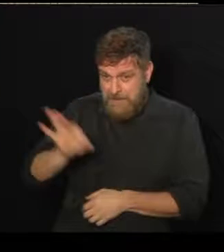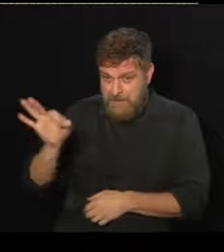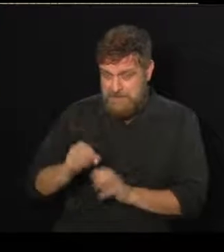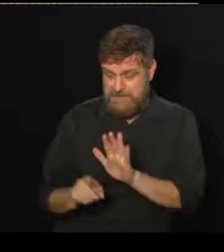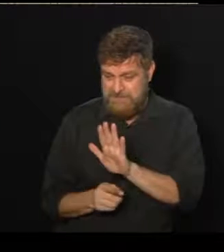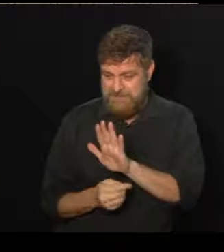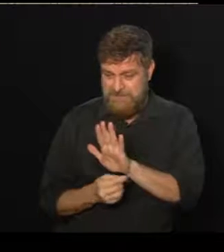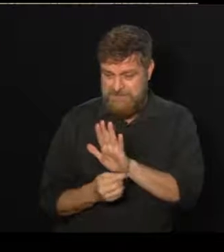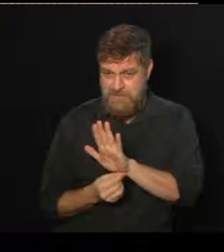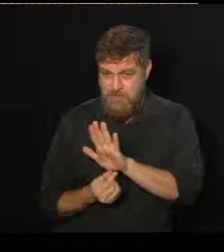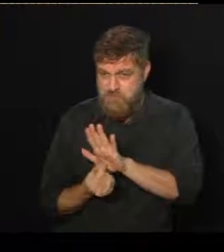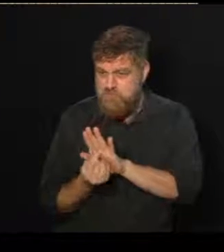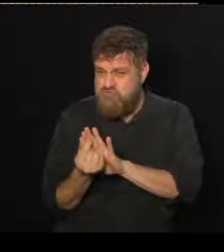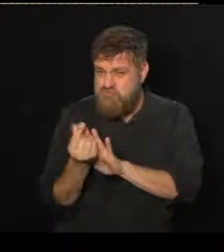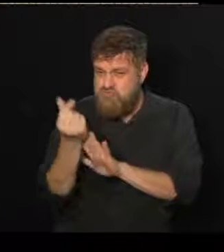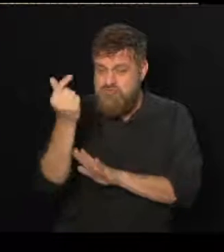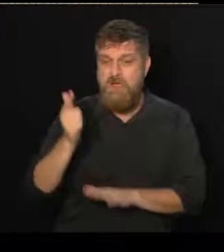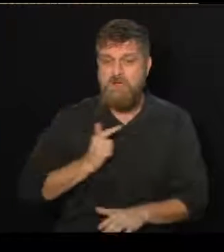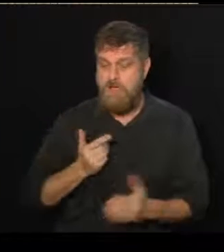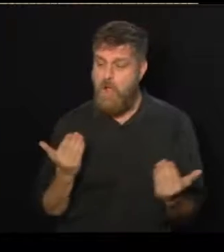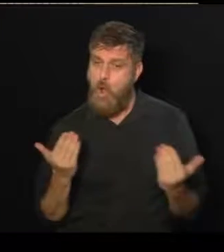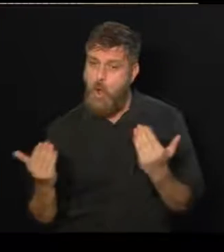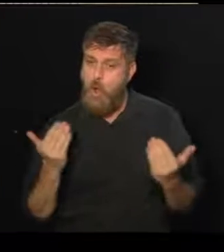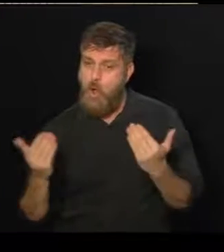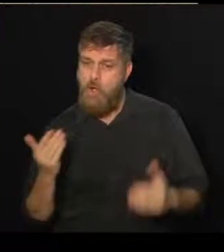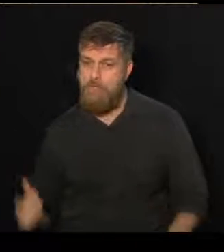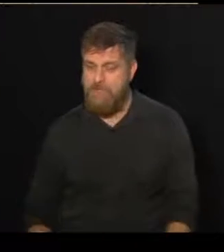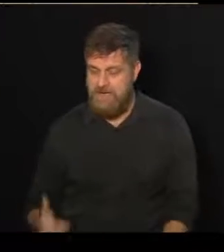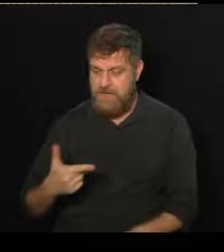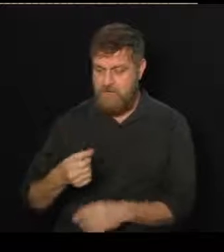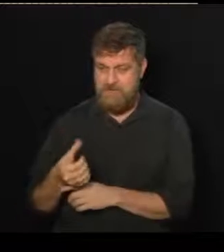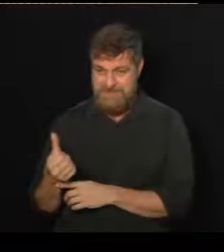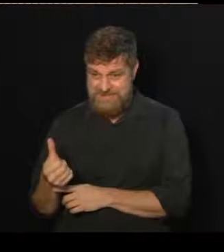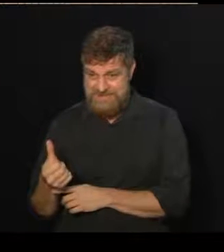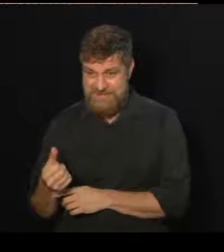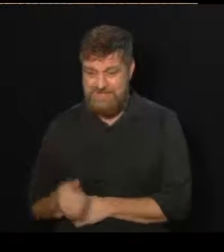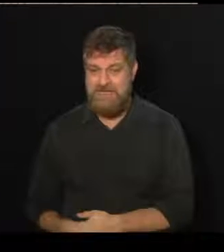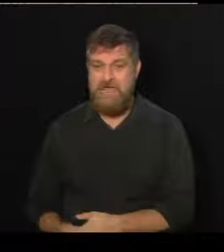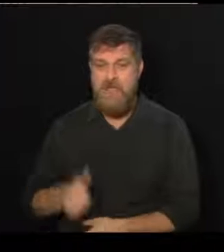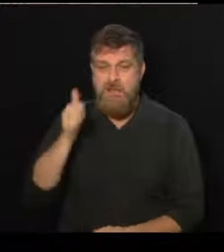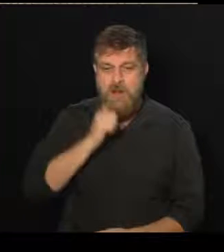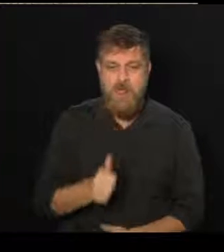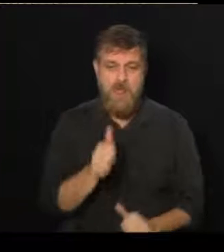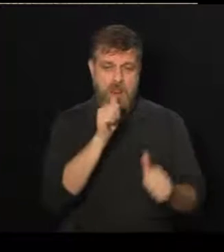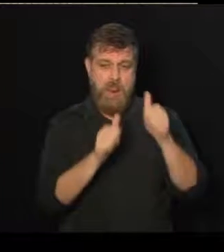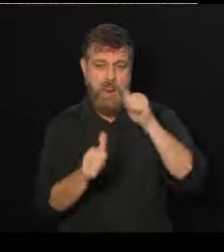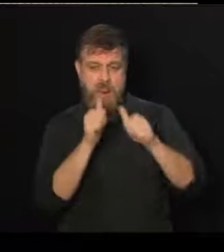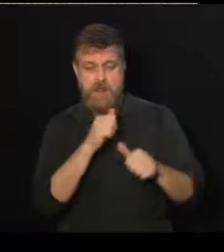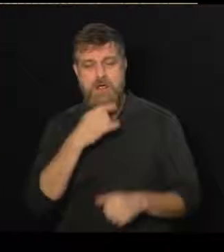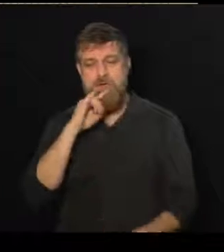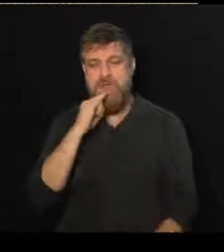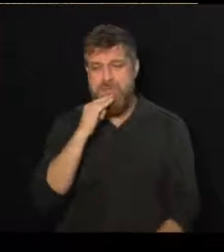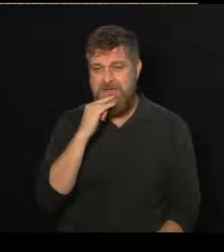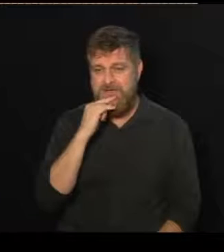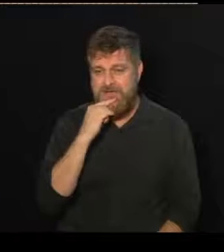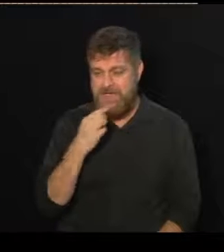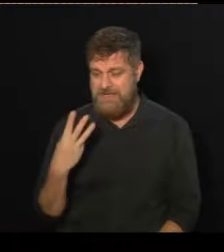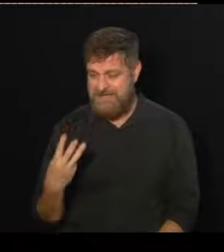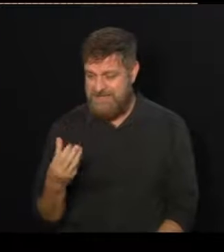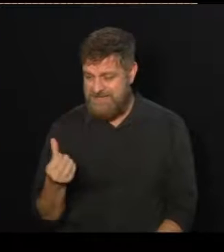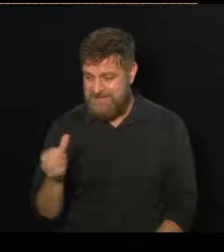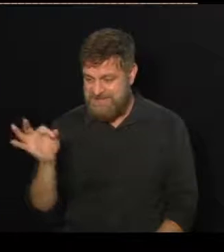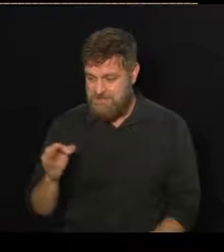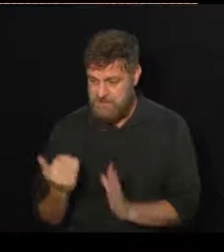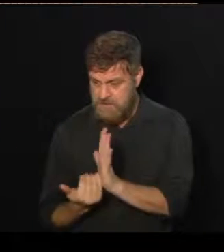bebê regular. Quando comparado aos dados de 2006, o bebê em binging na mulher evoluiu de